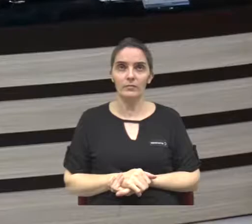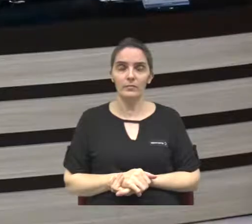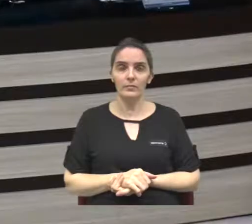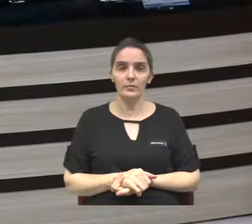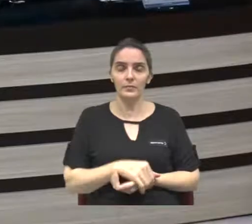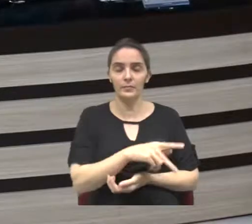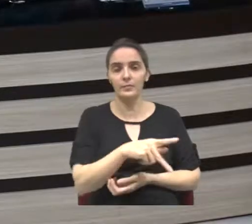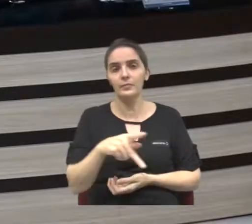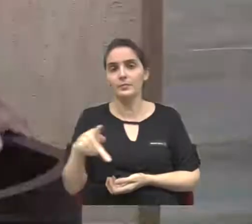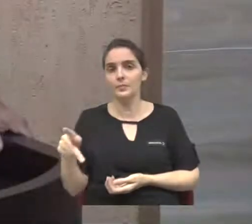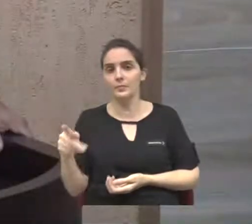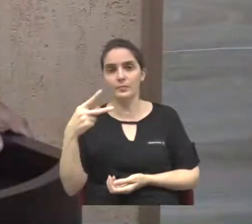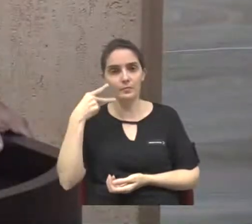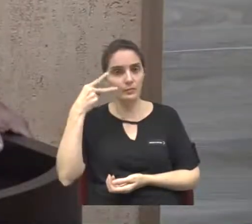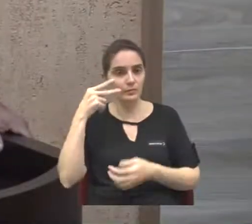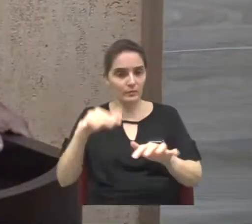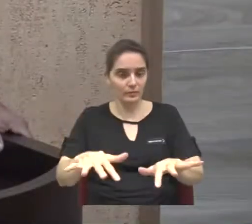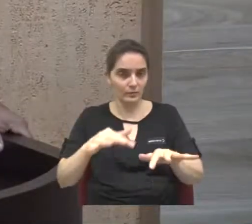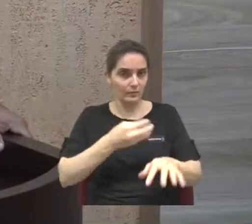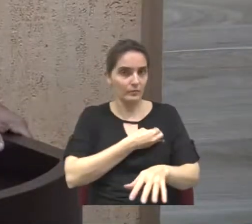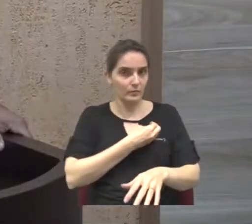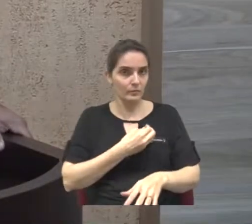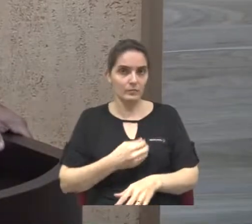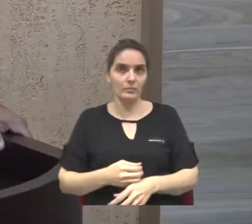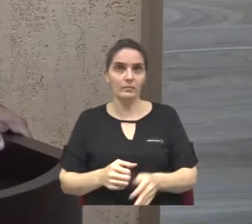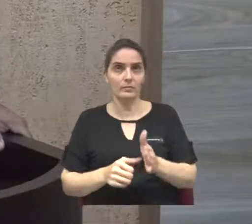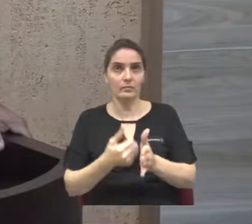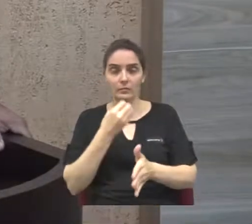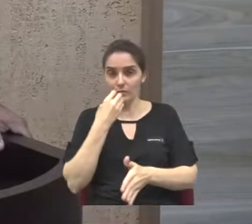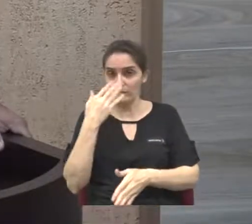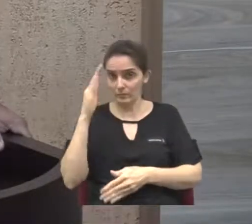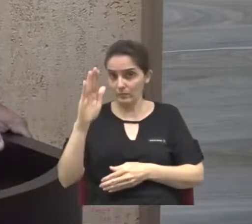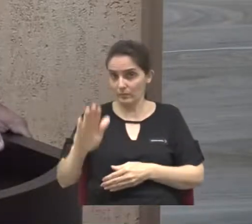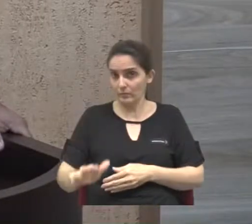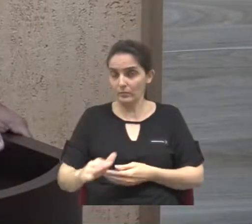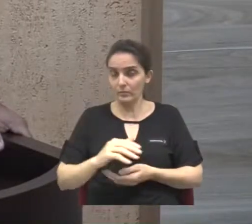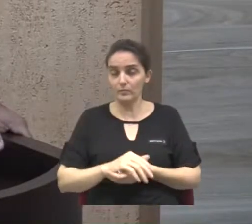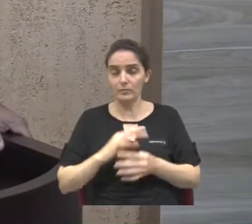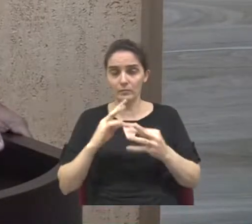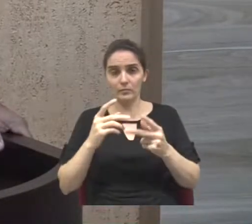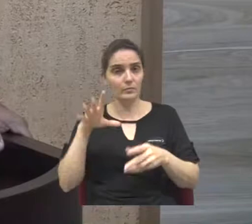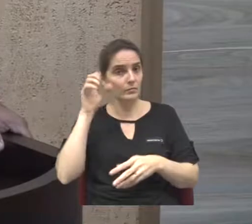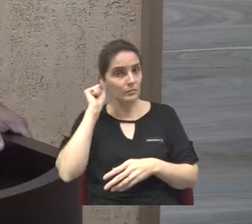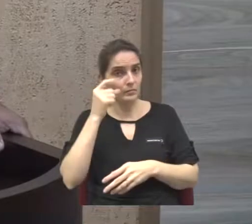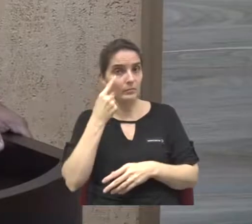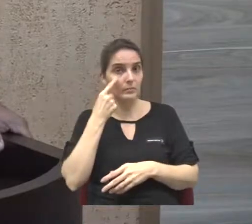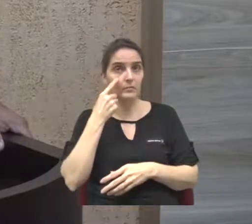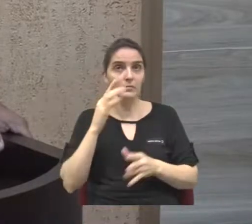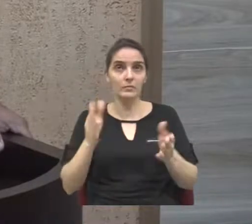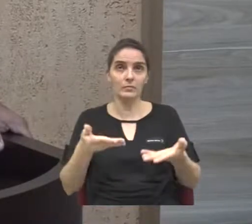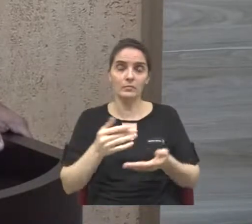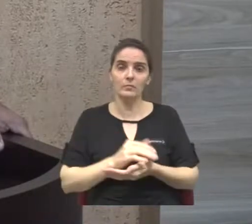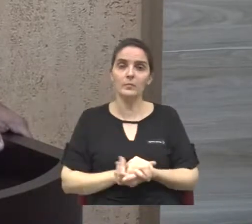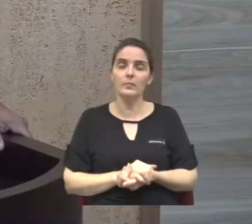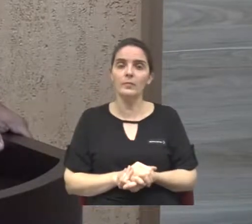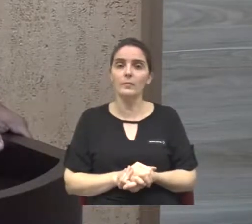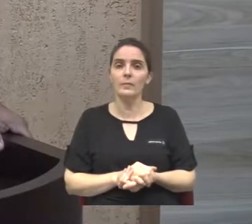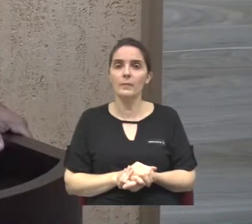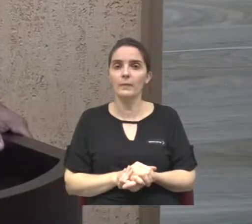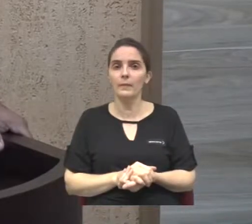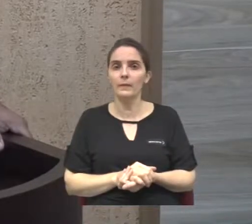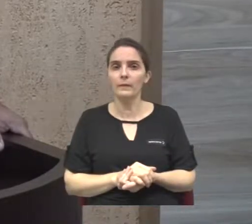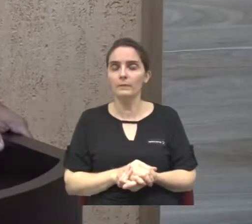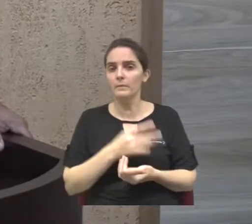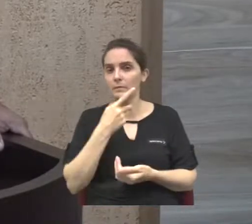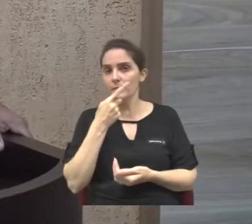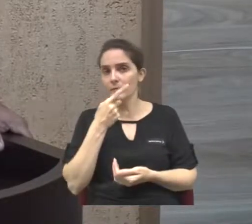nobres paz para o presente. Primeiramente, boa tarde a quem nos ouve, nos assiste. Nós vamos entrar agora no momento em vai ser lida as